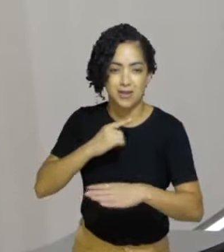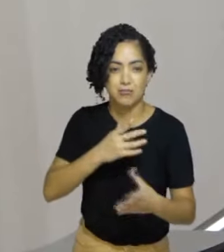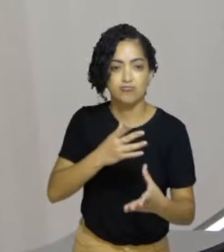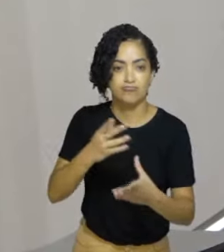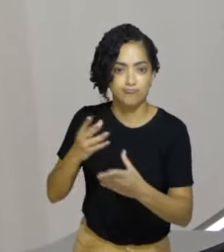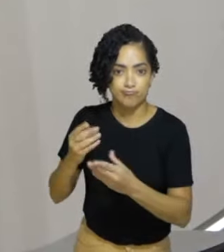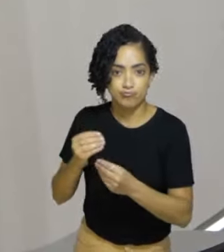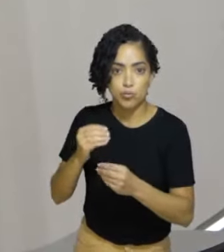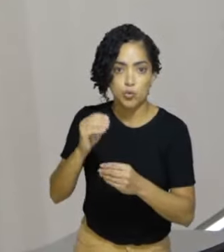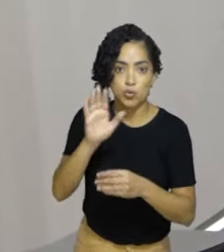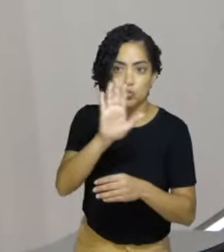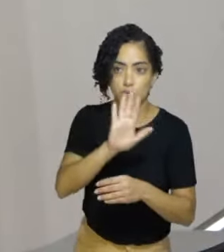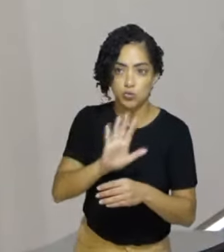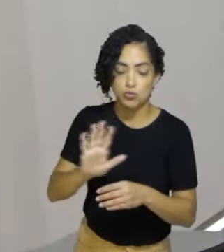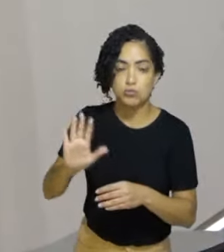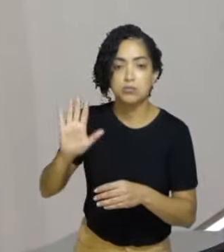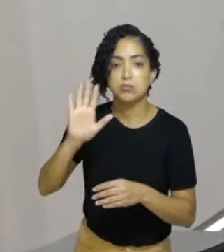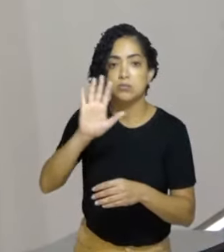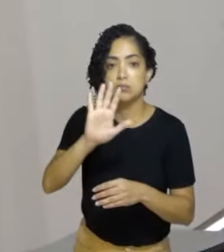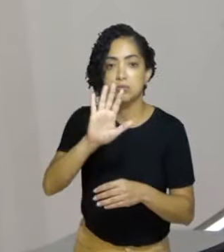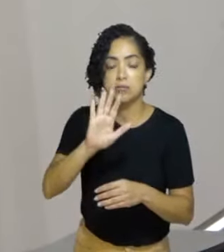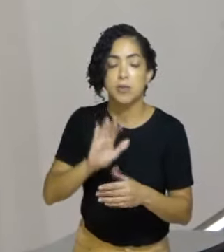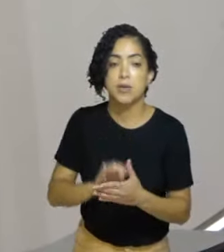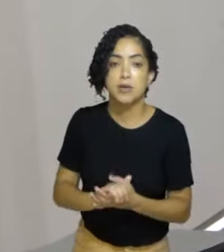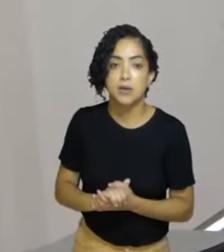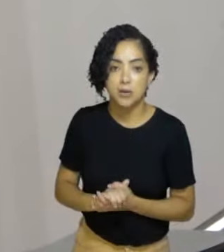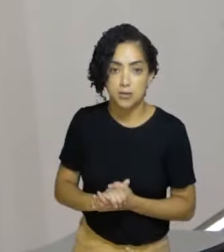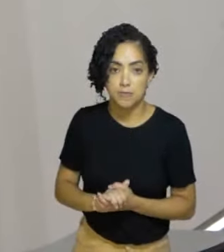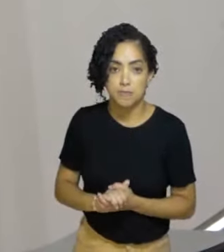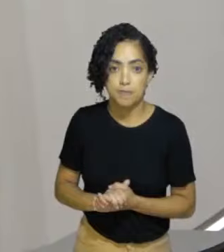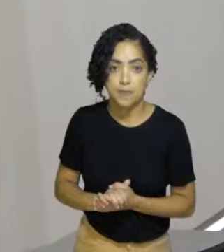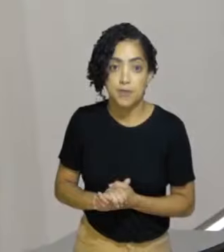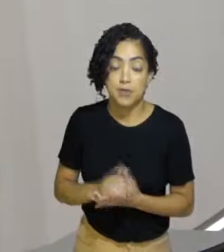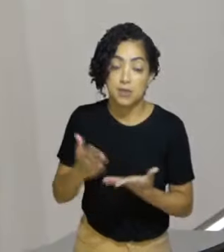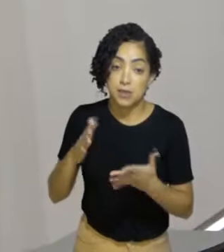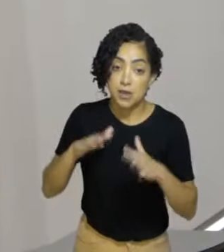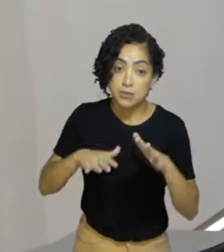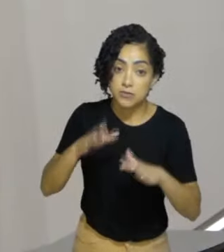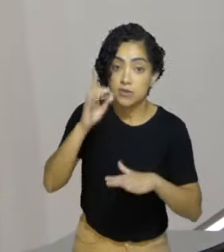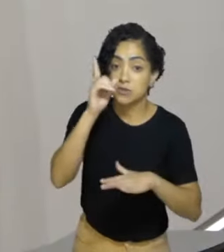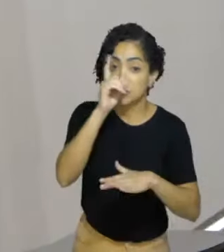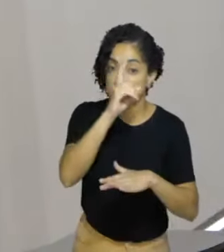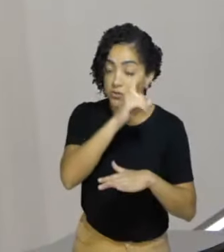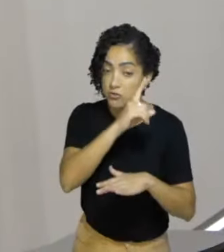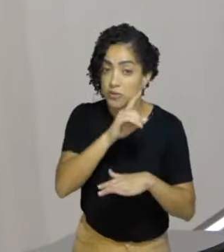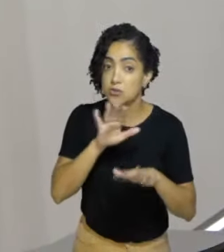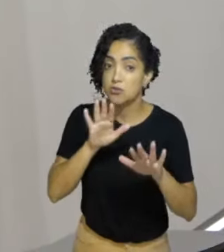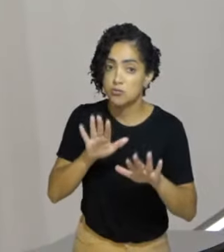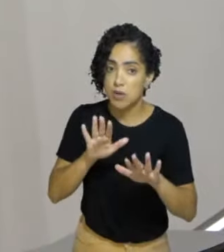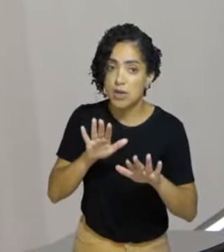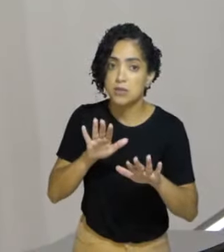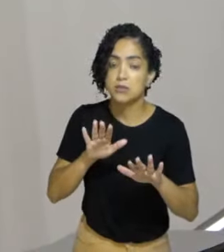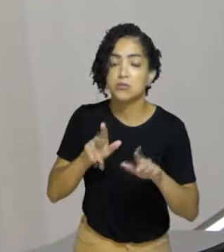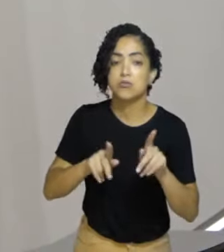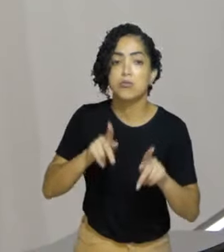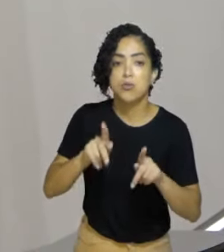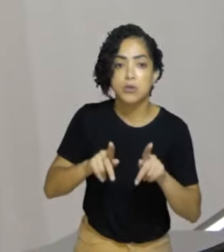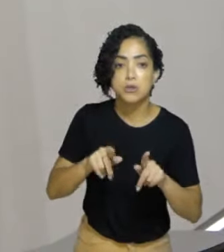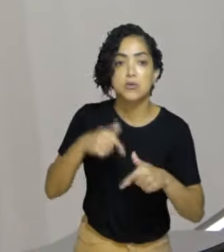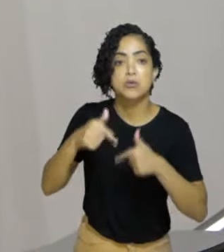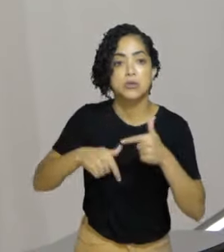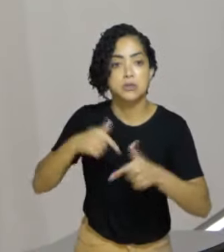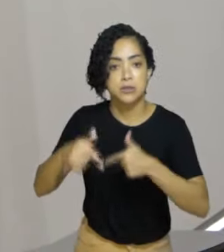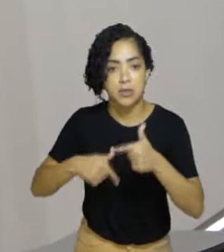uma topografia que, de certa forma, não nos favorece. Mas temos um povo de trabalho que faz as